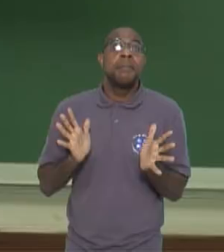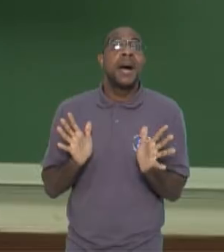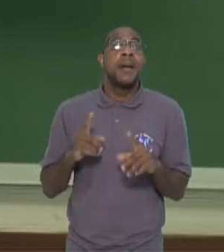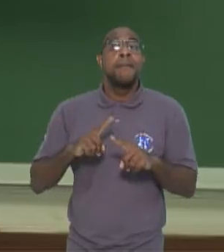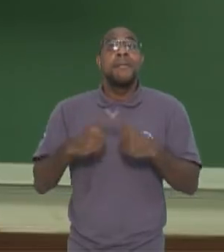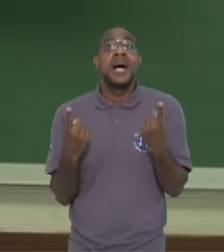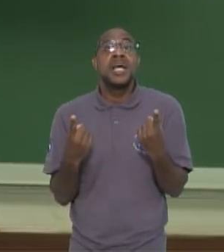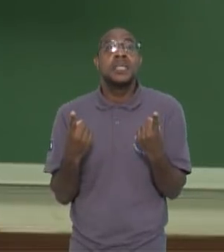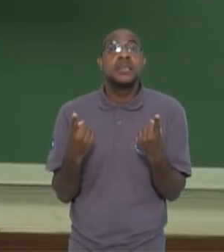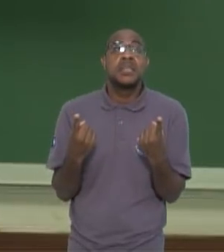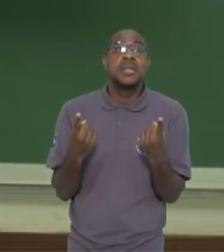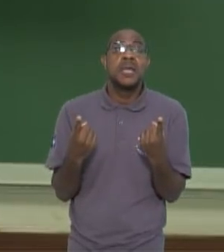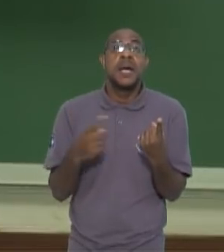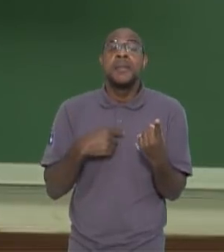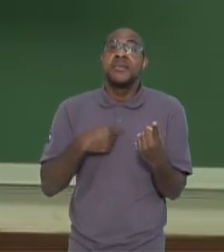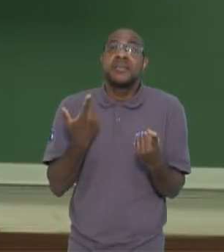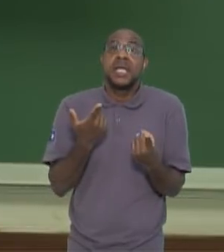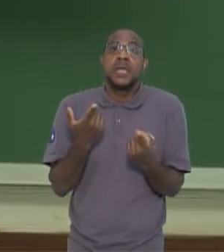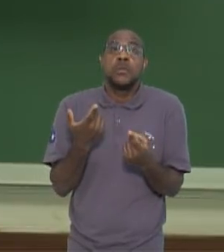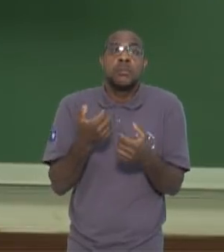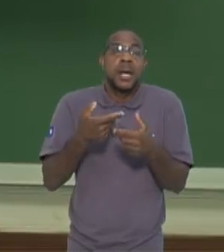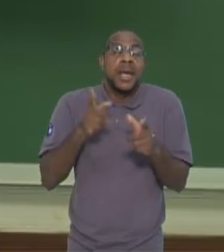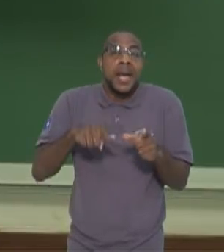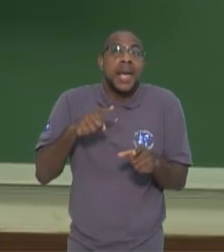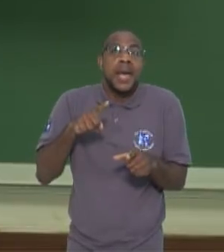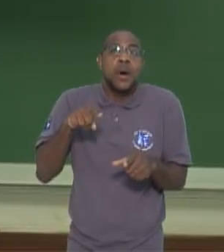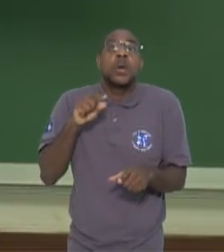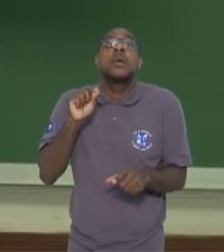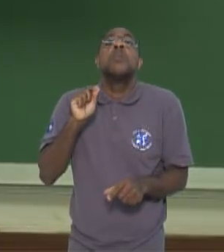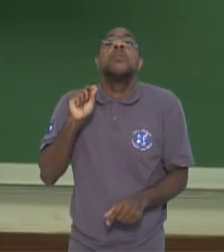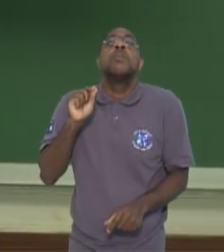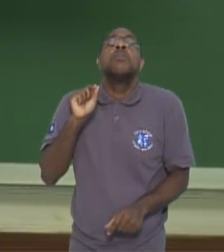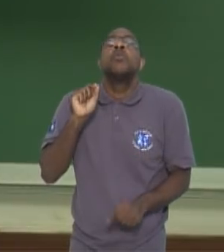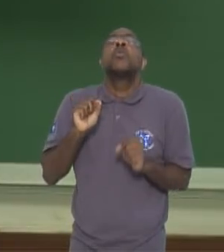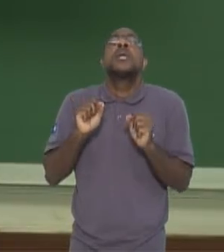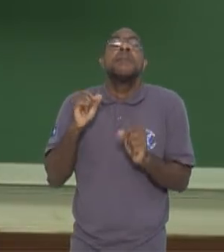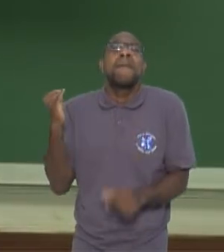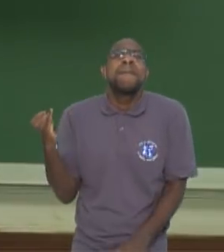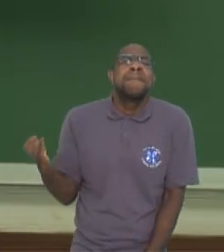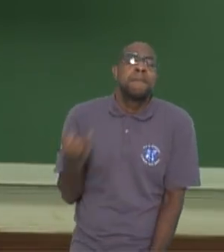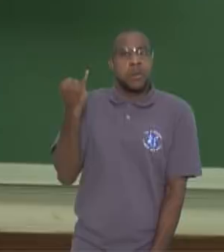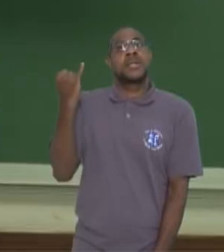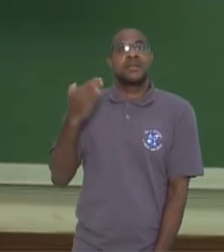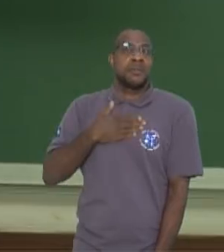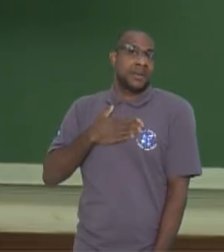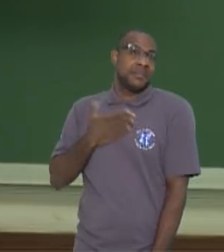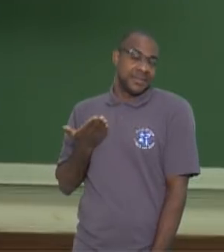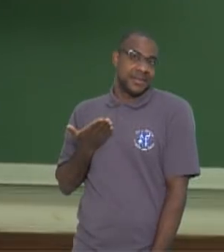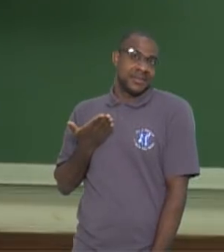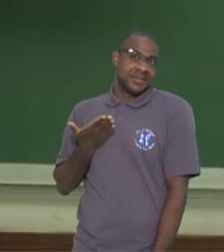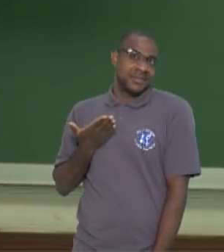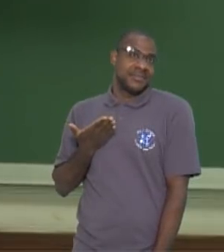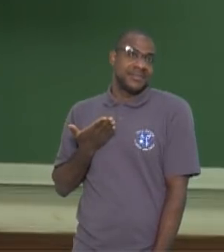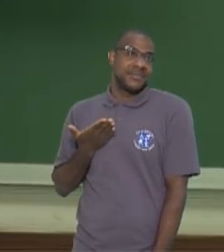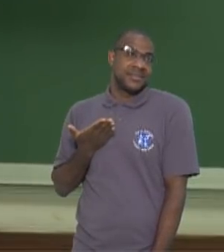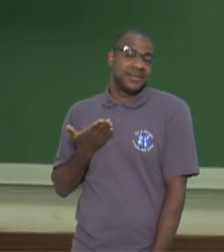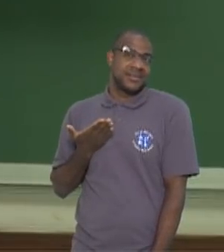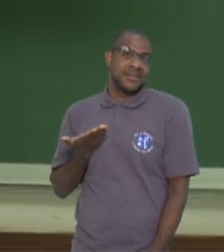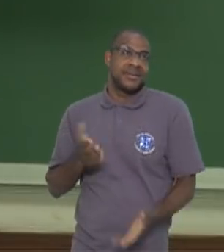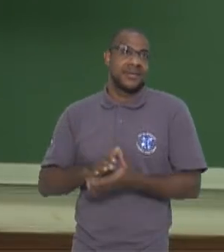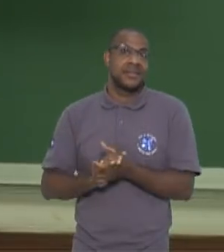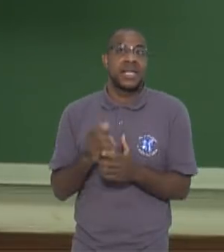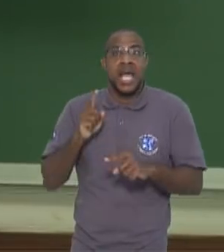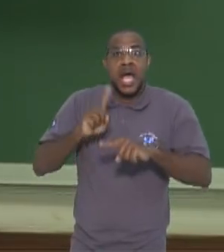tem algo além do que o próprio objeto. E a gente tem esse tipo de relação com os objetos. Então eu estou perguntando, vocês têm objetos que